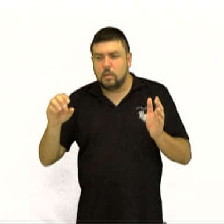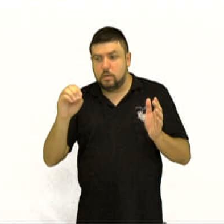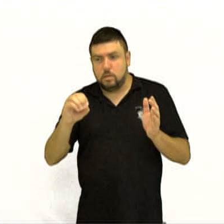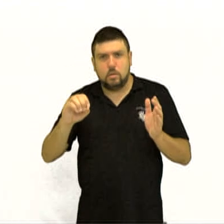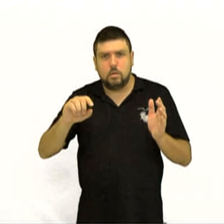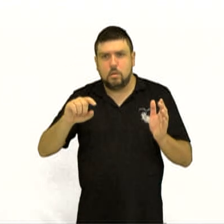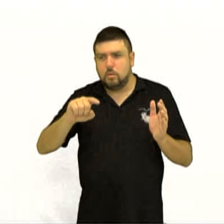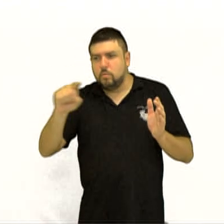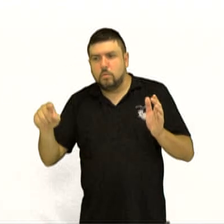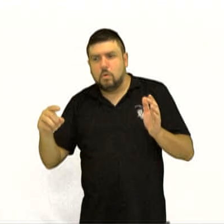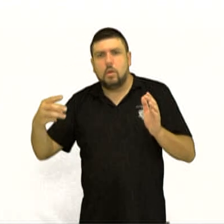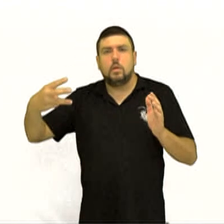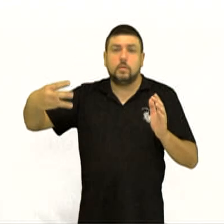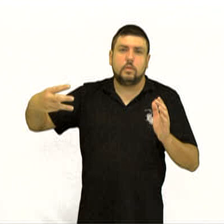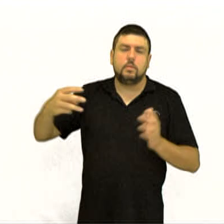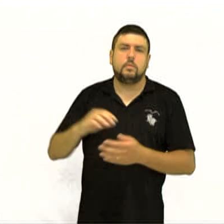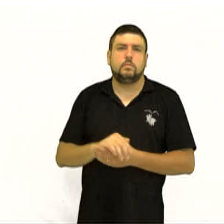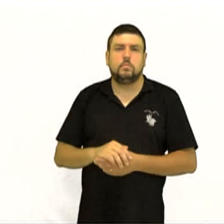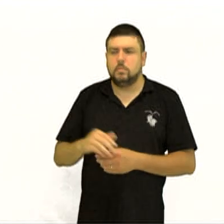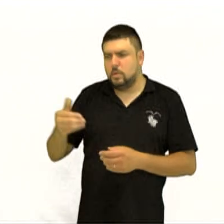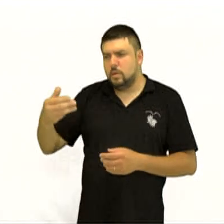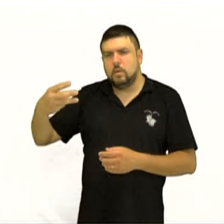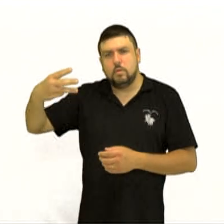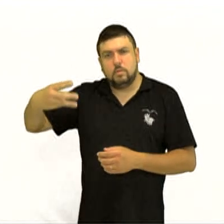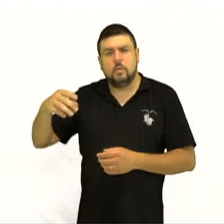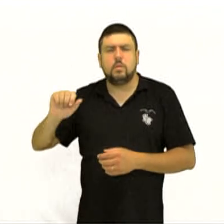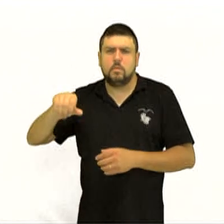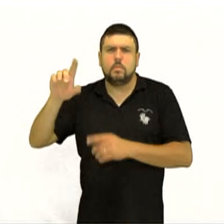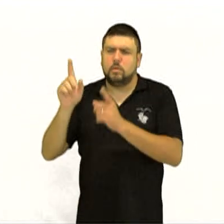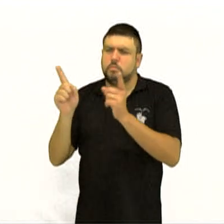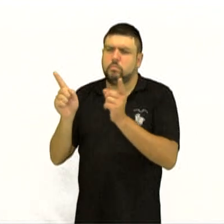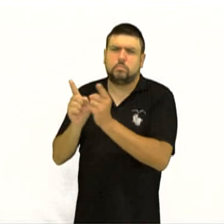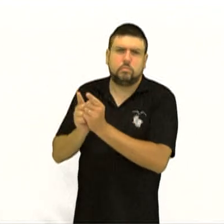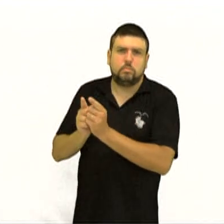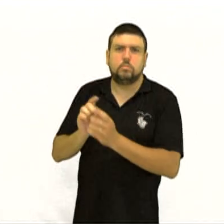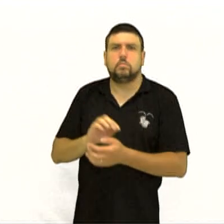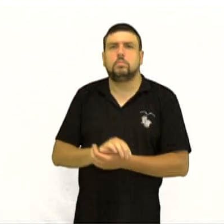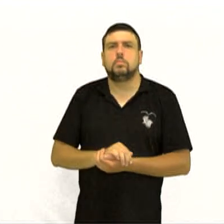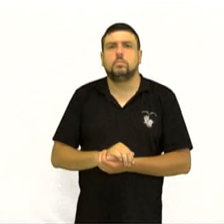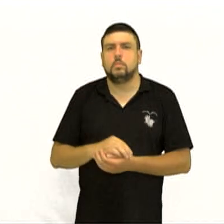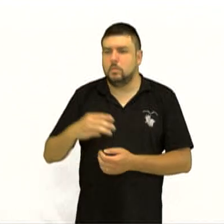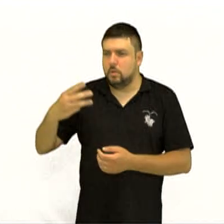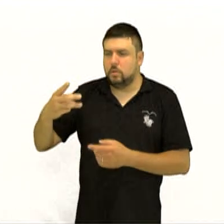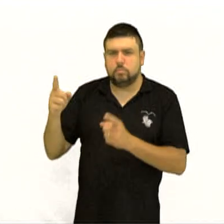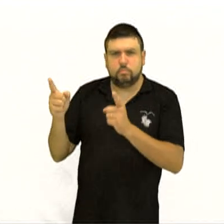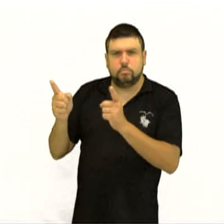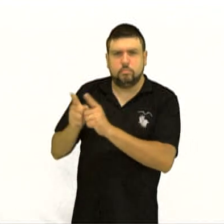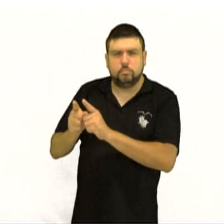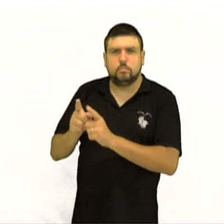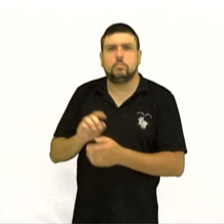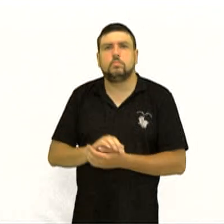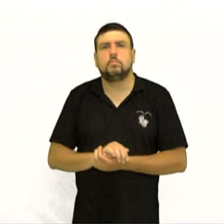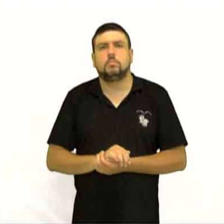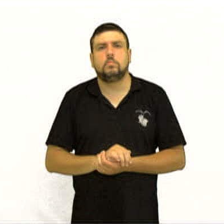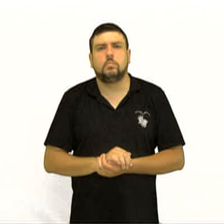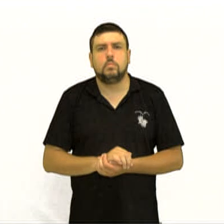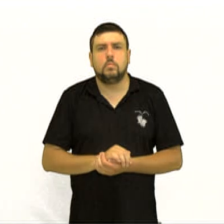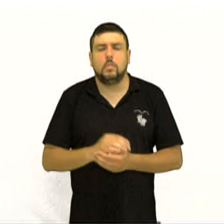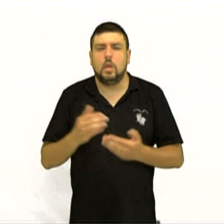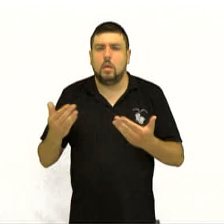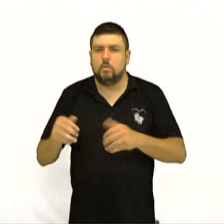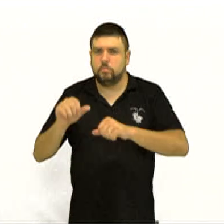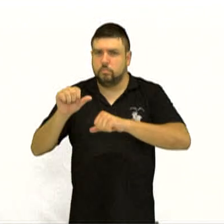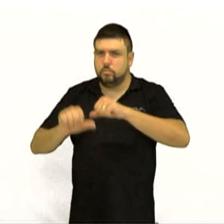precisão. Agora vamos transformar isso em metros. Então aqui nós colocamos o quilômetro em metros, 10 ao cubo